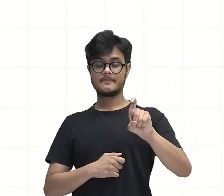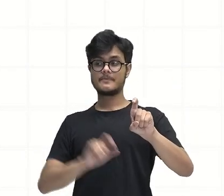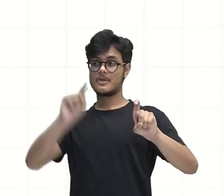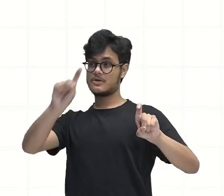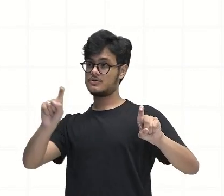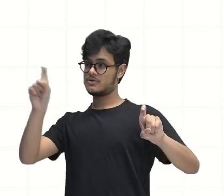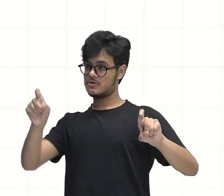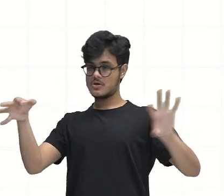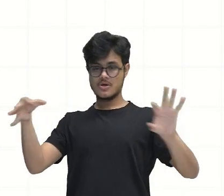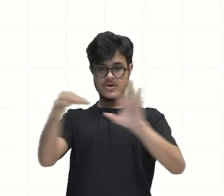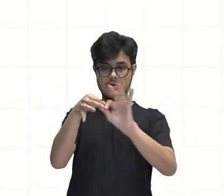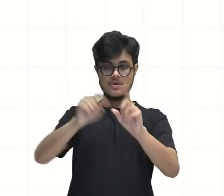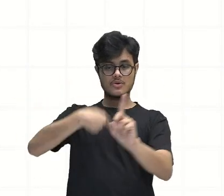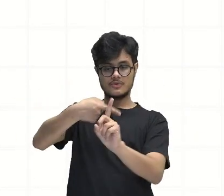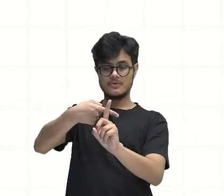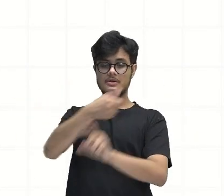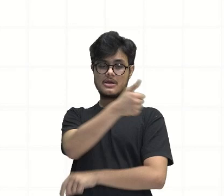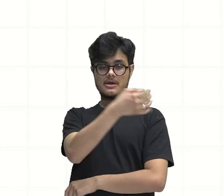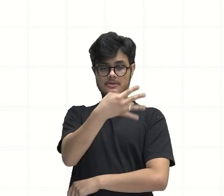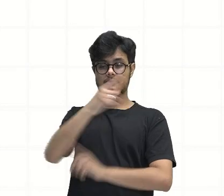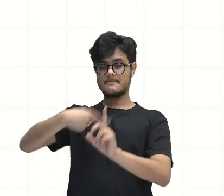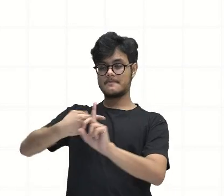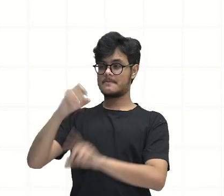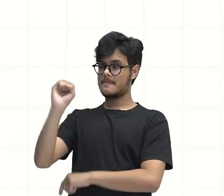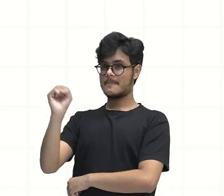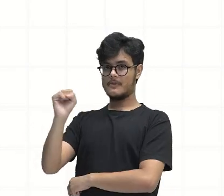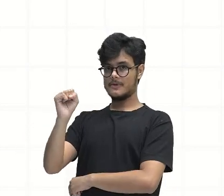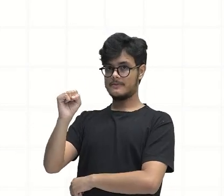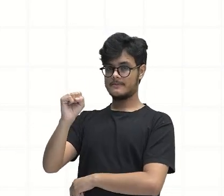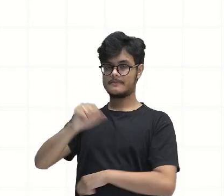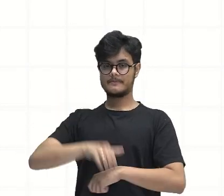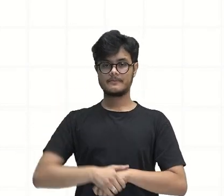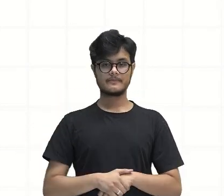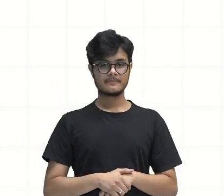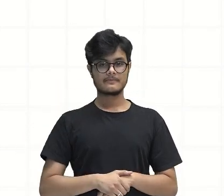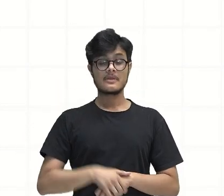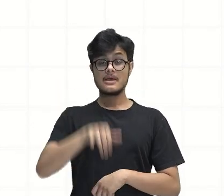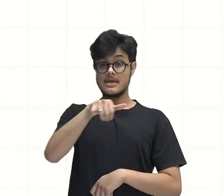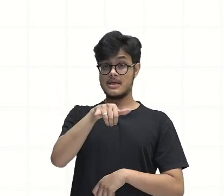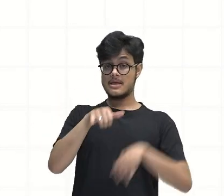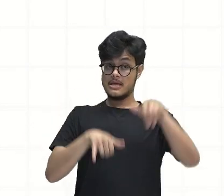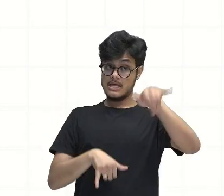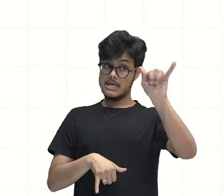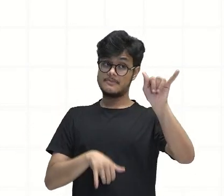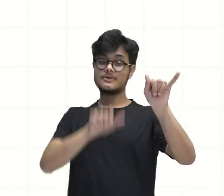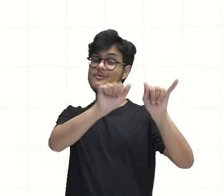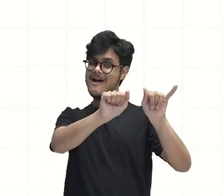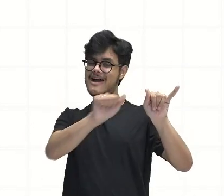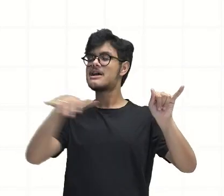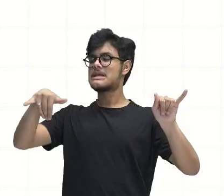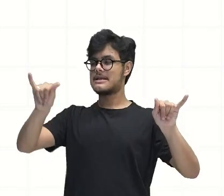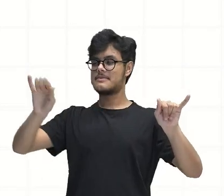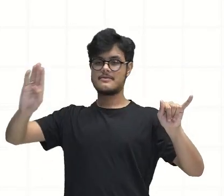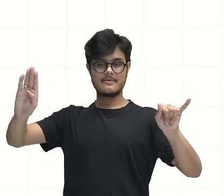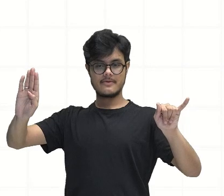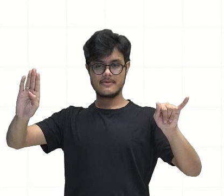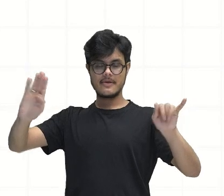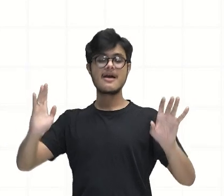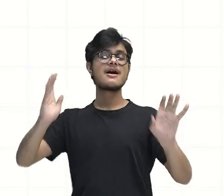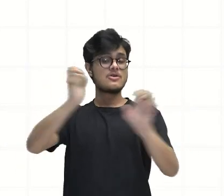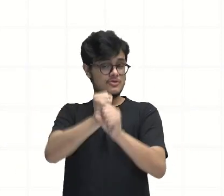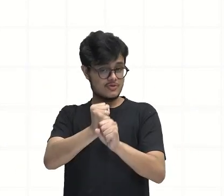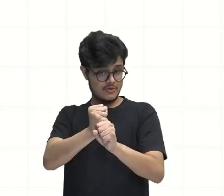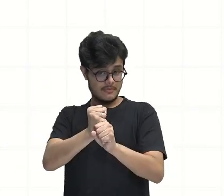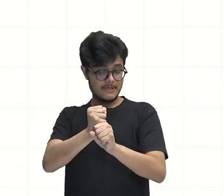Então, 14 mais 8. E a coordenada y do hospital eu vou somar com